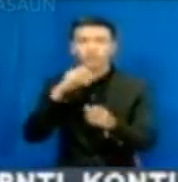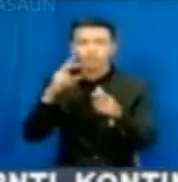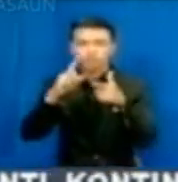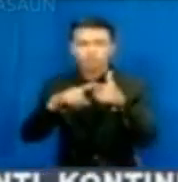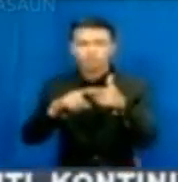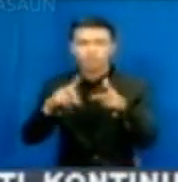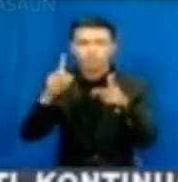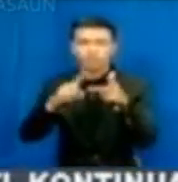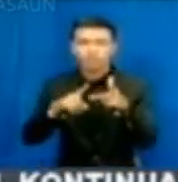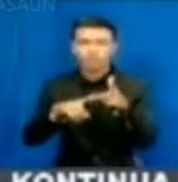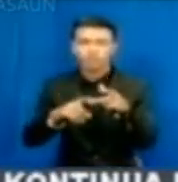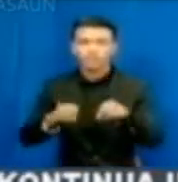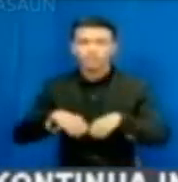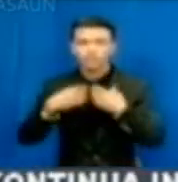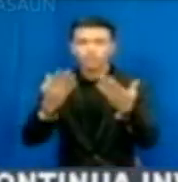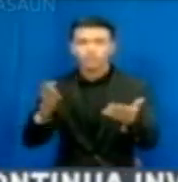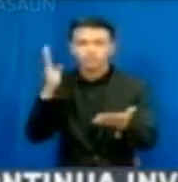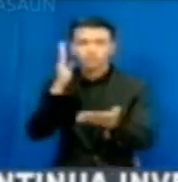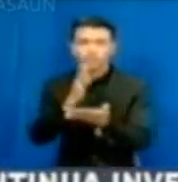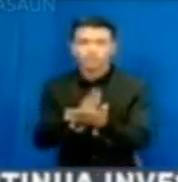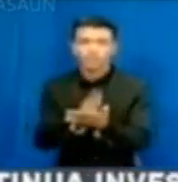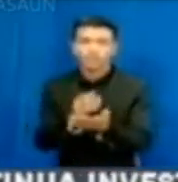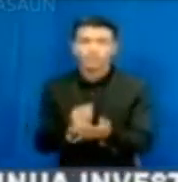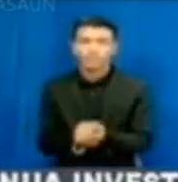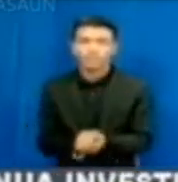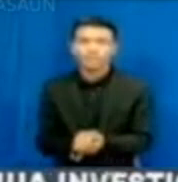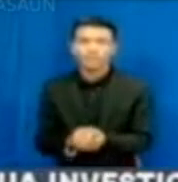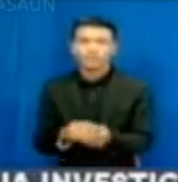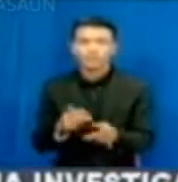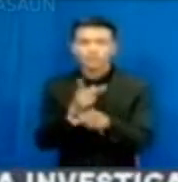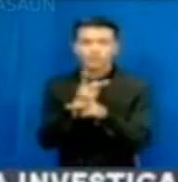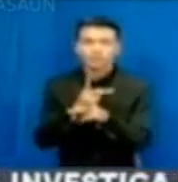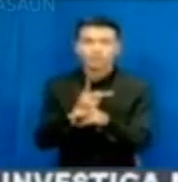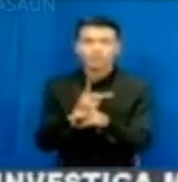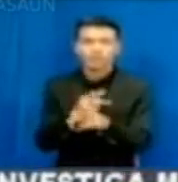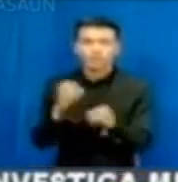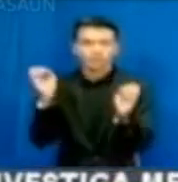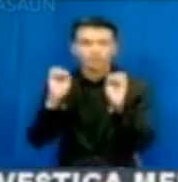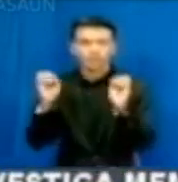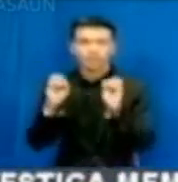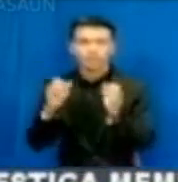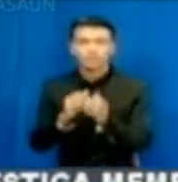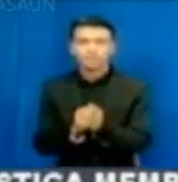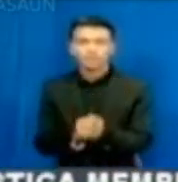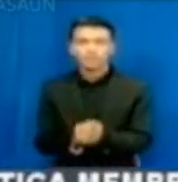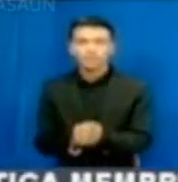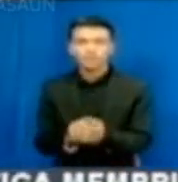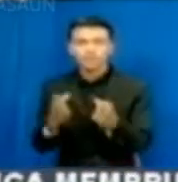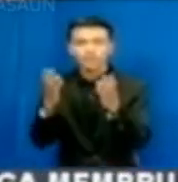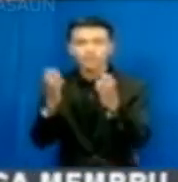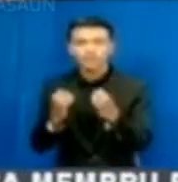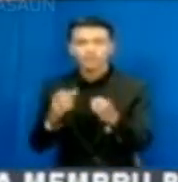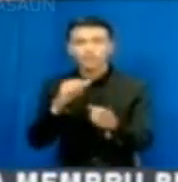Terceiro maga Oinsha Ita tu combate Como meios Prevene Controlo Lixo, né Então A cara